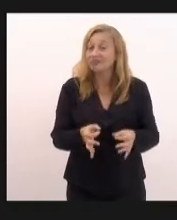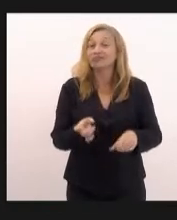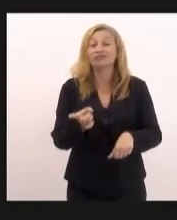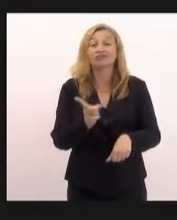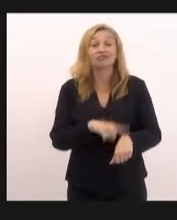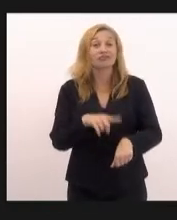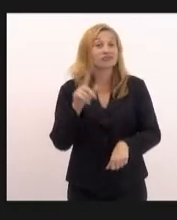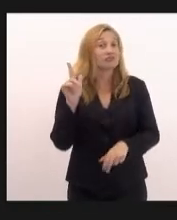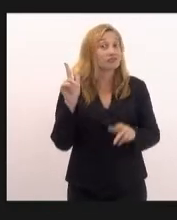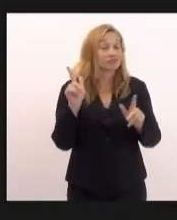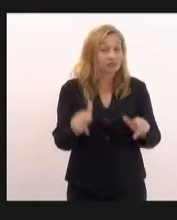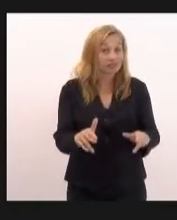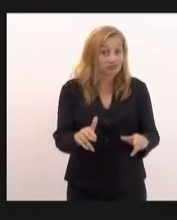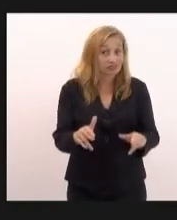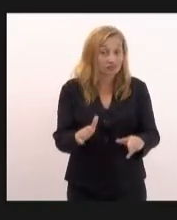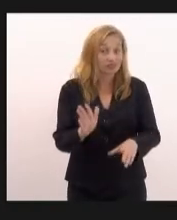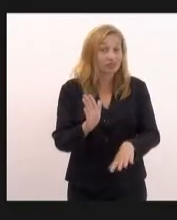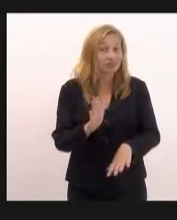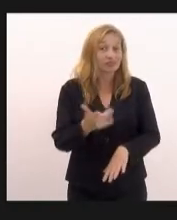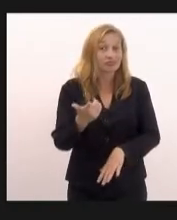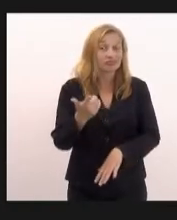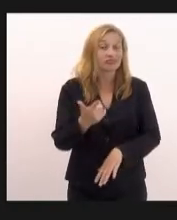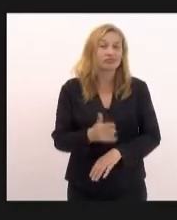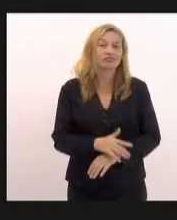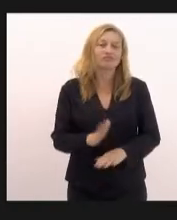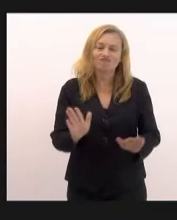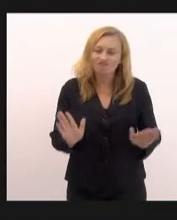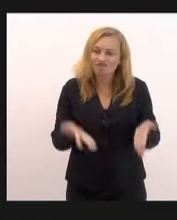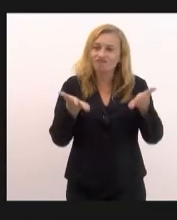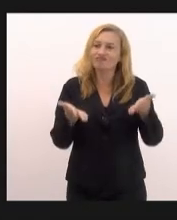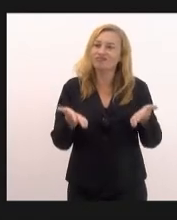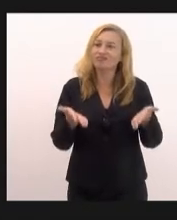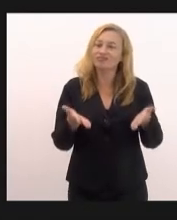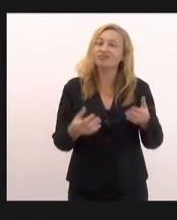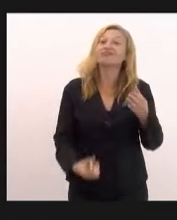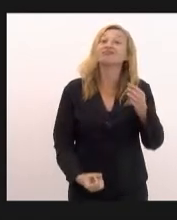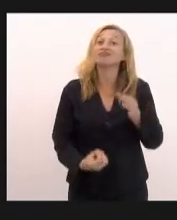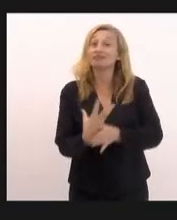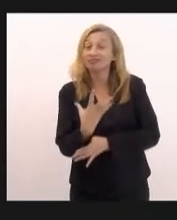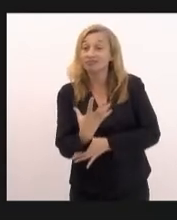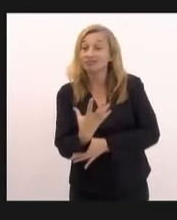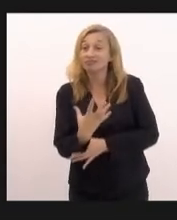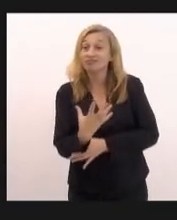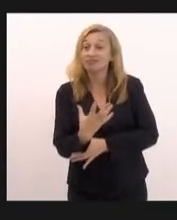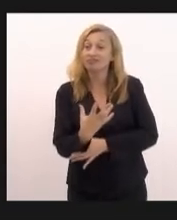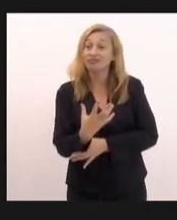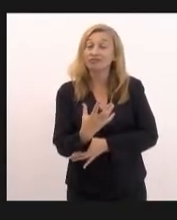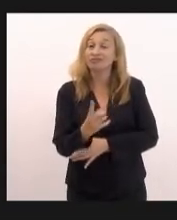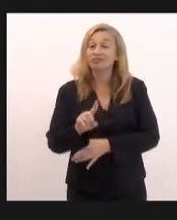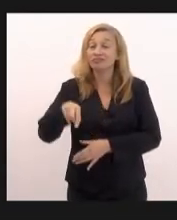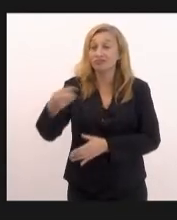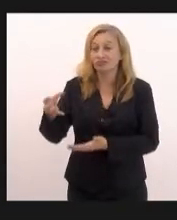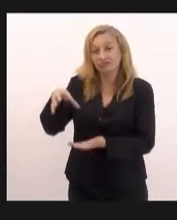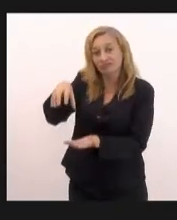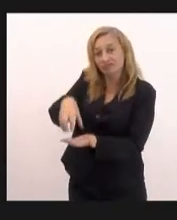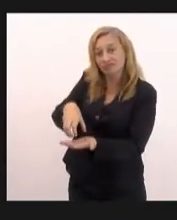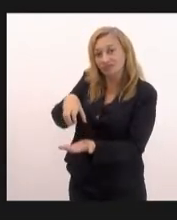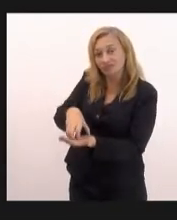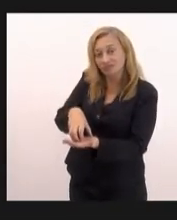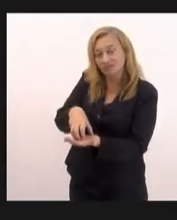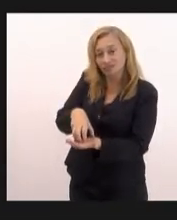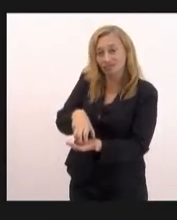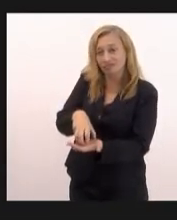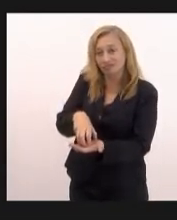tempo, coloca mais um estímulo na criação de outros centros desta natureza